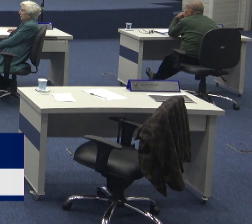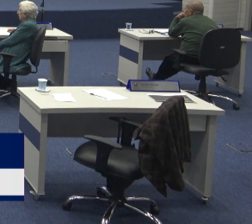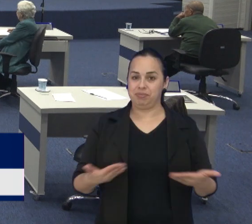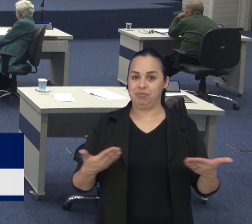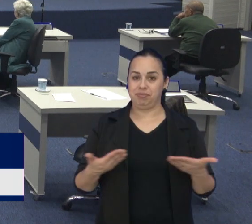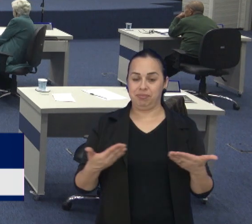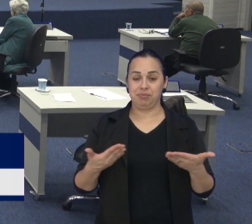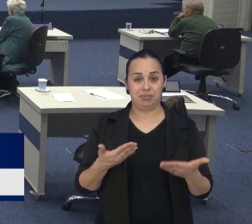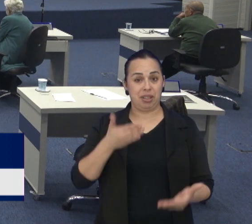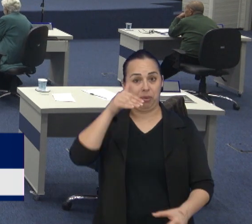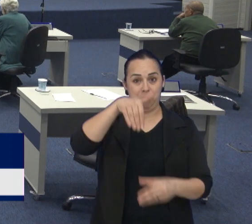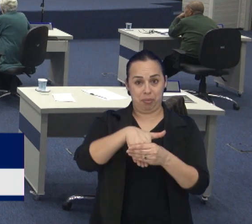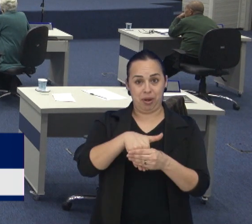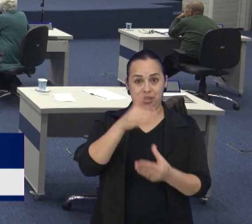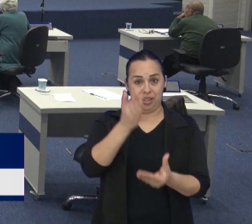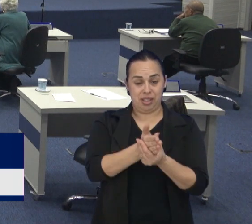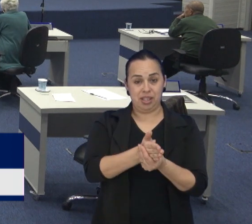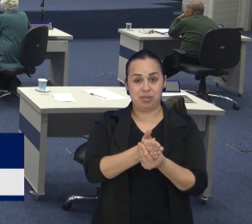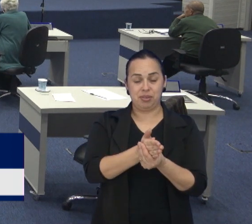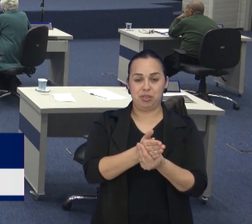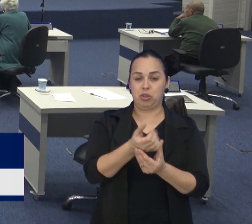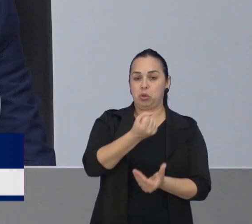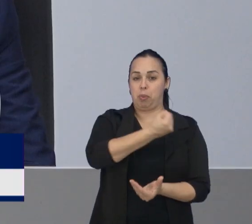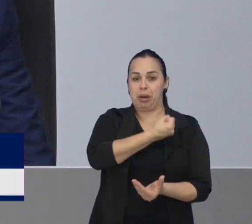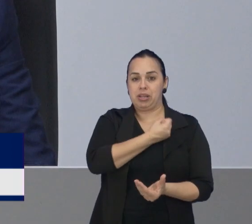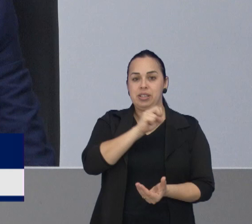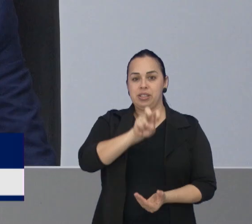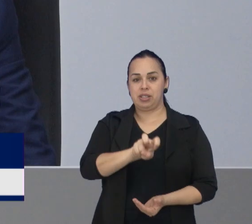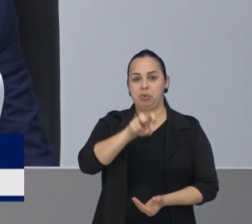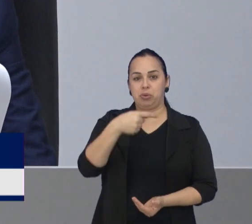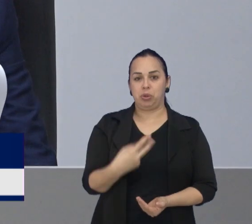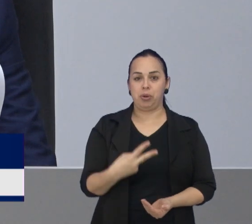Em discussão, o processo de número